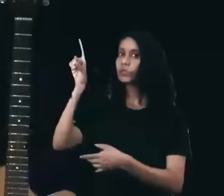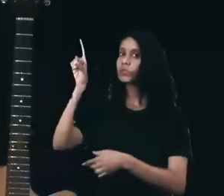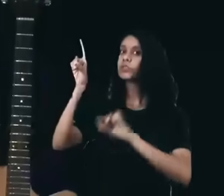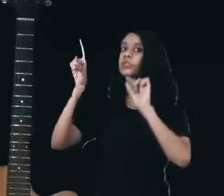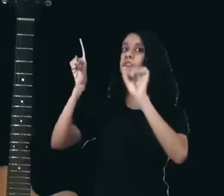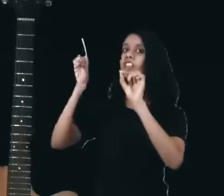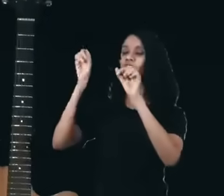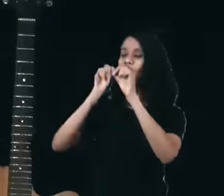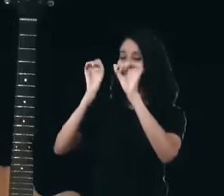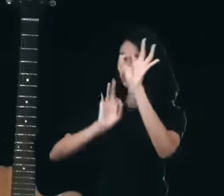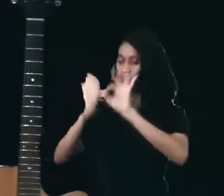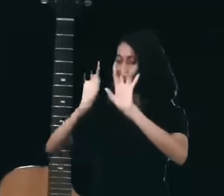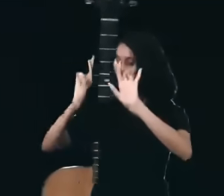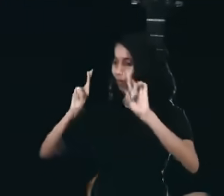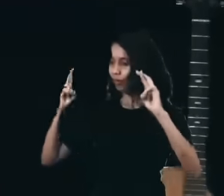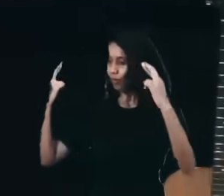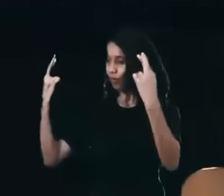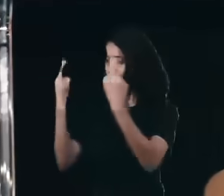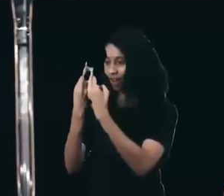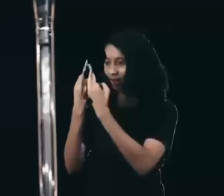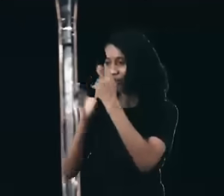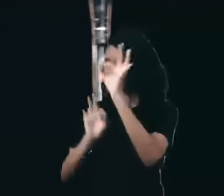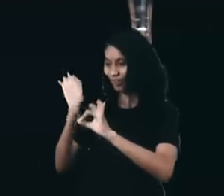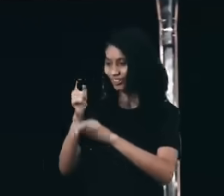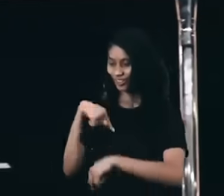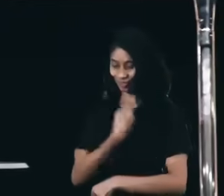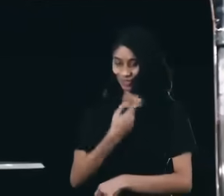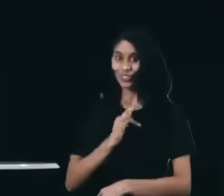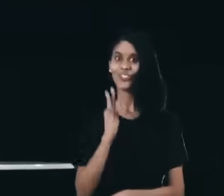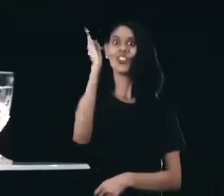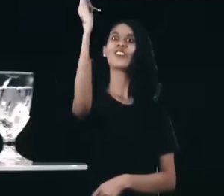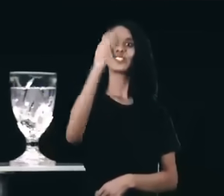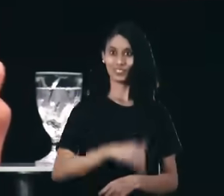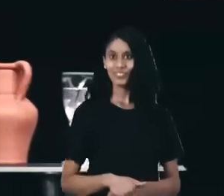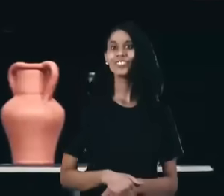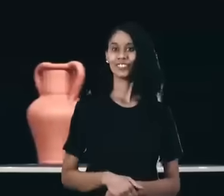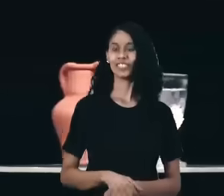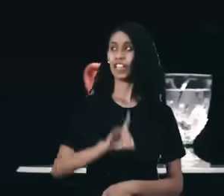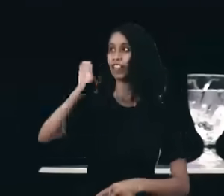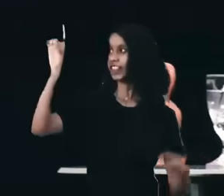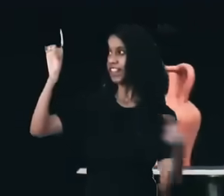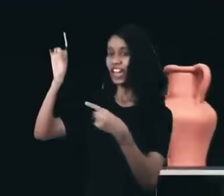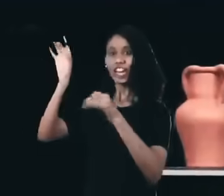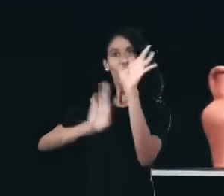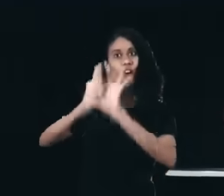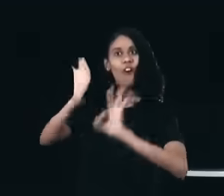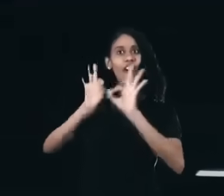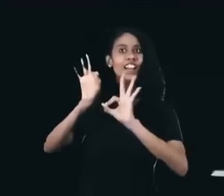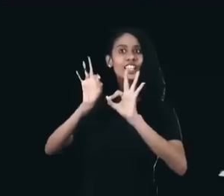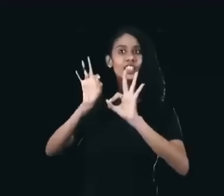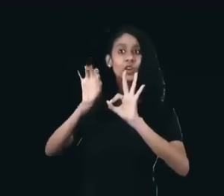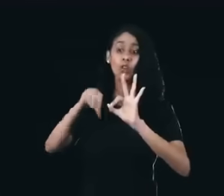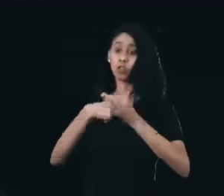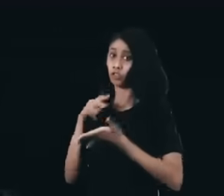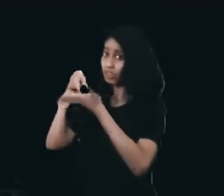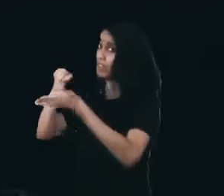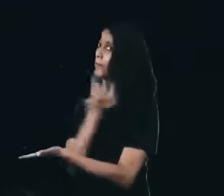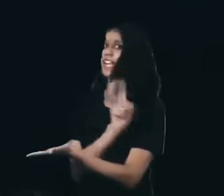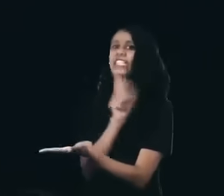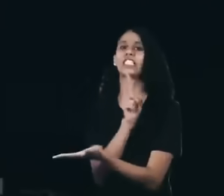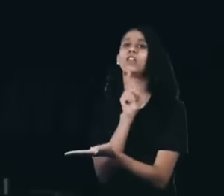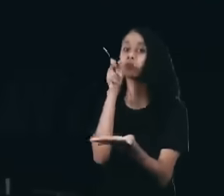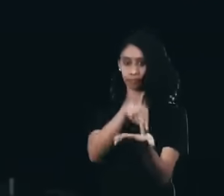que fez uma reunião para planejar o nosso futuro. Sabe, Deus planejou sem a nossa presença. É verdade